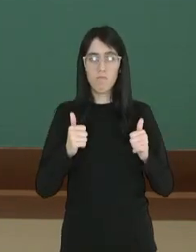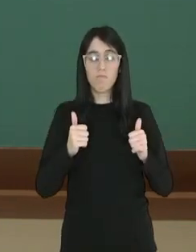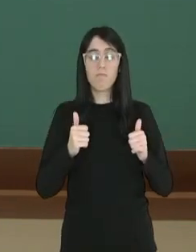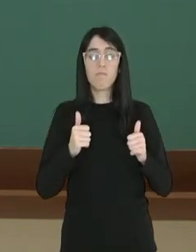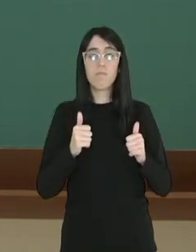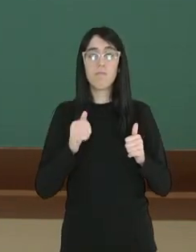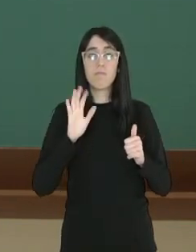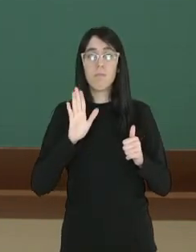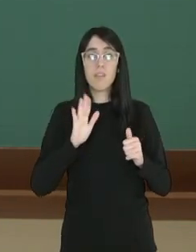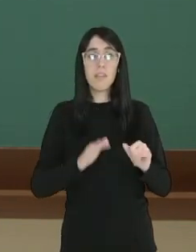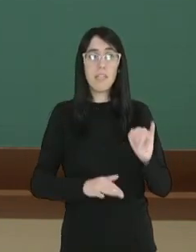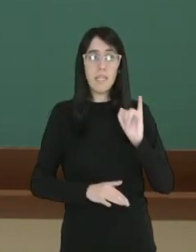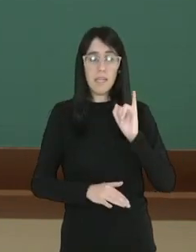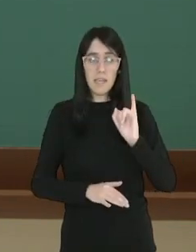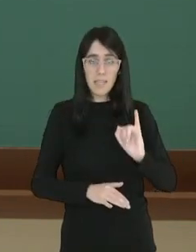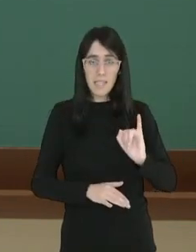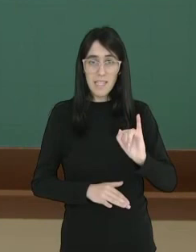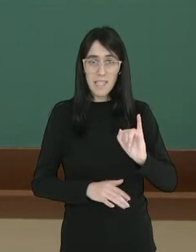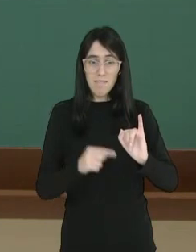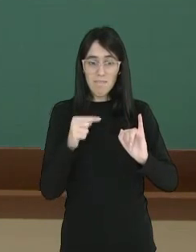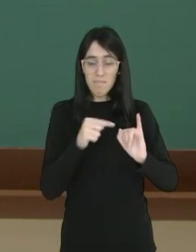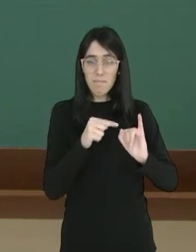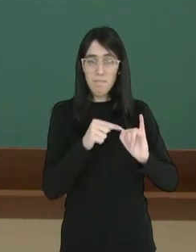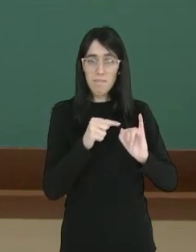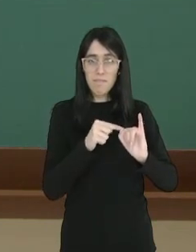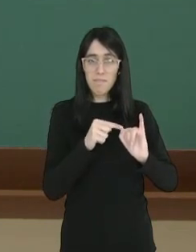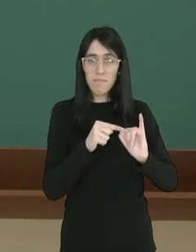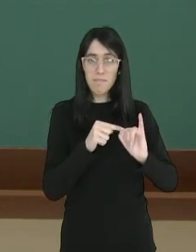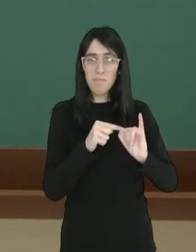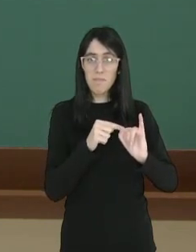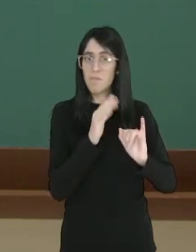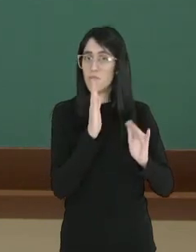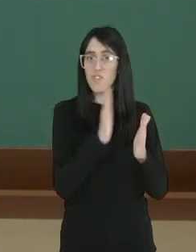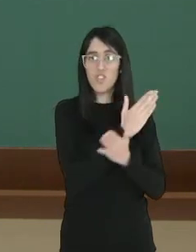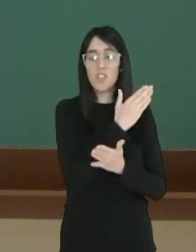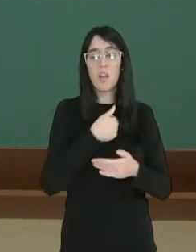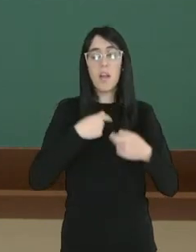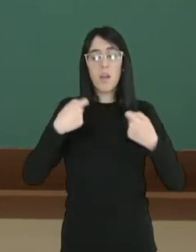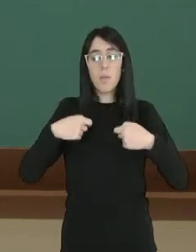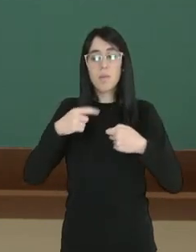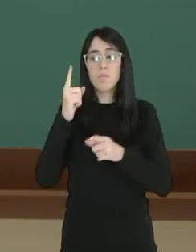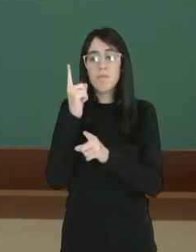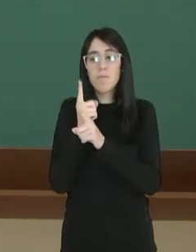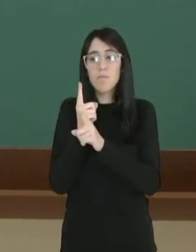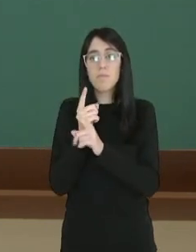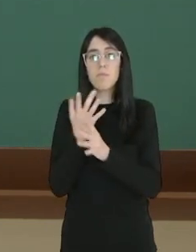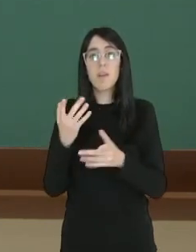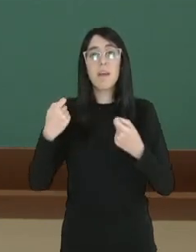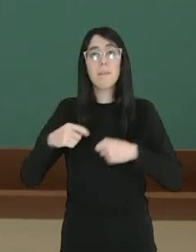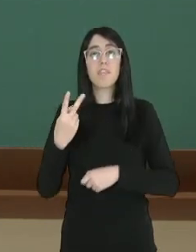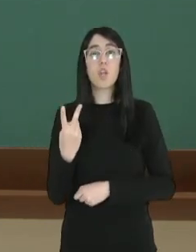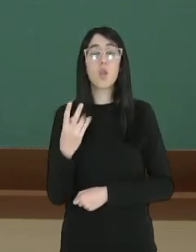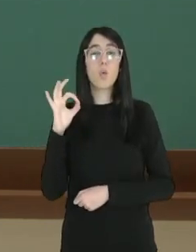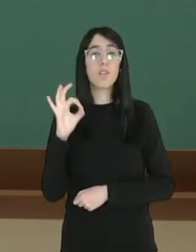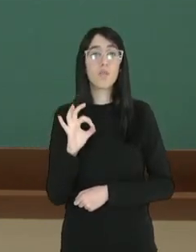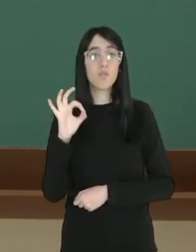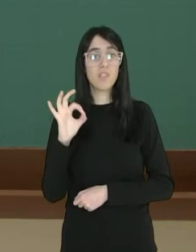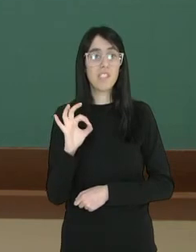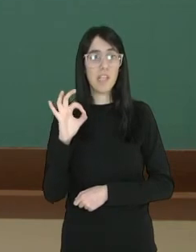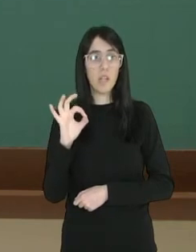lugar do I, eu quero que a minha corrente atinja 2% do seu valor inicial.